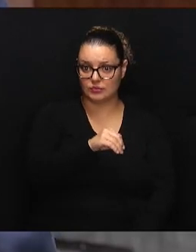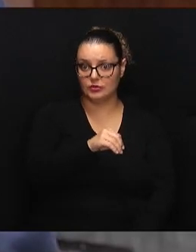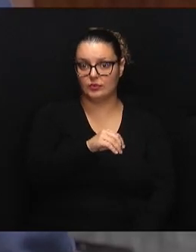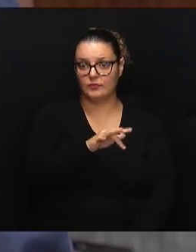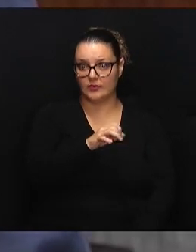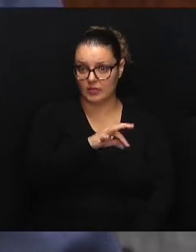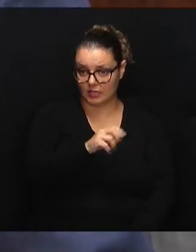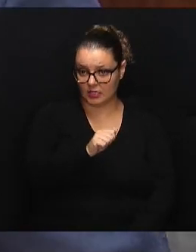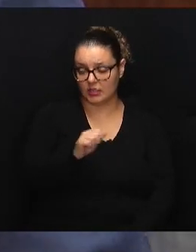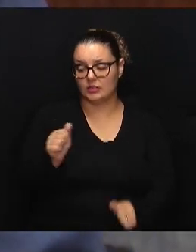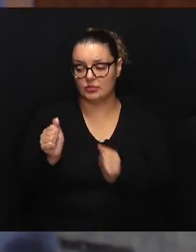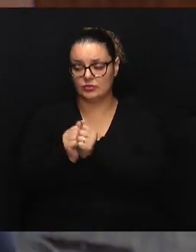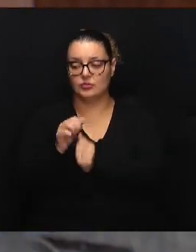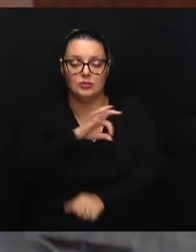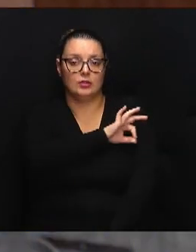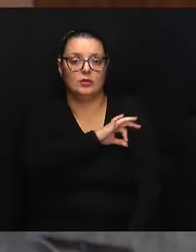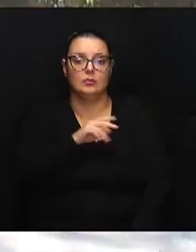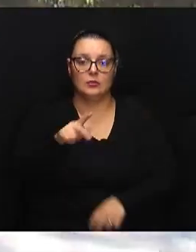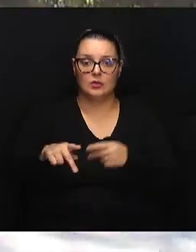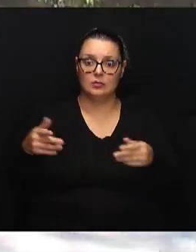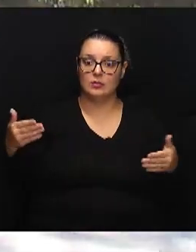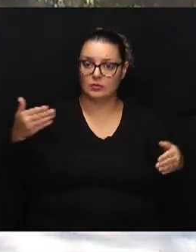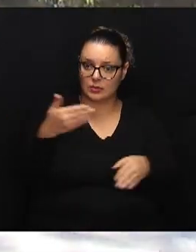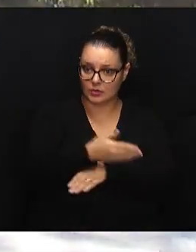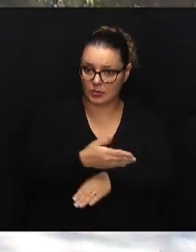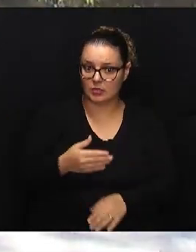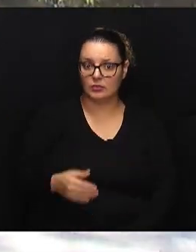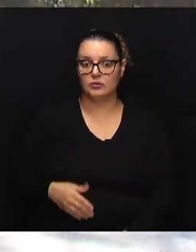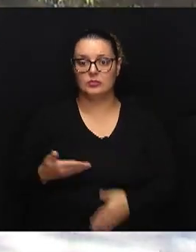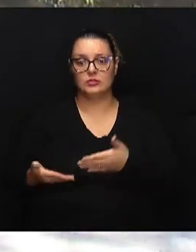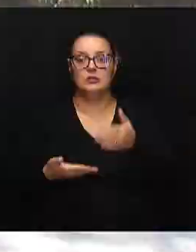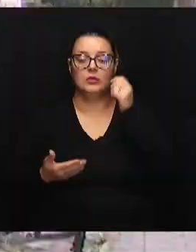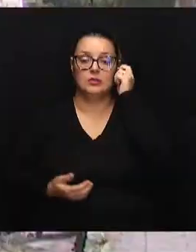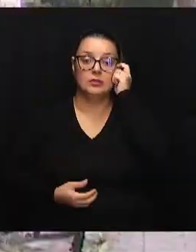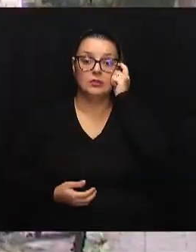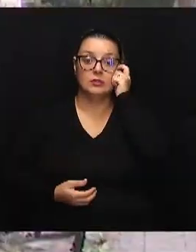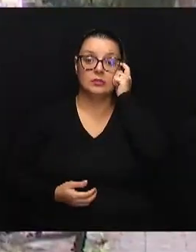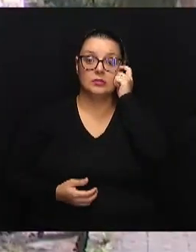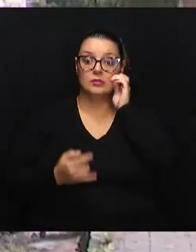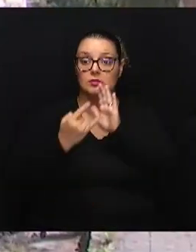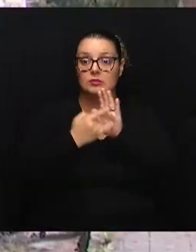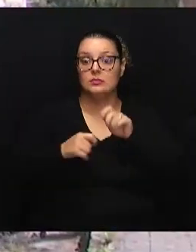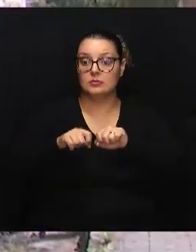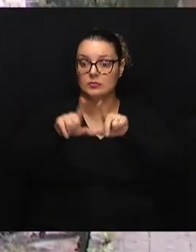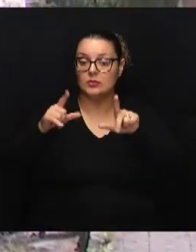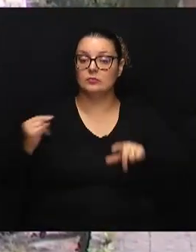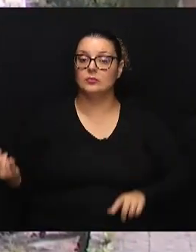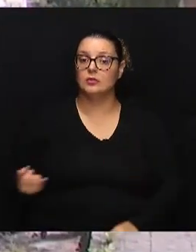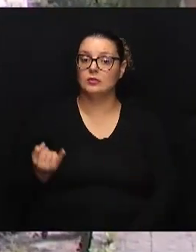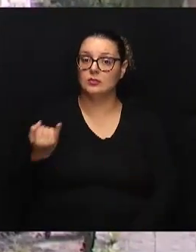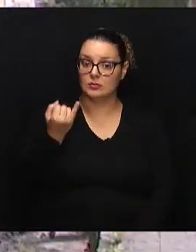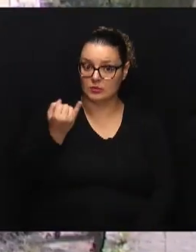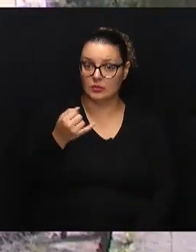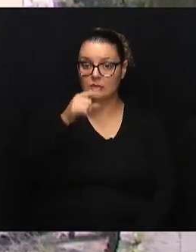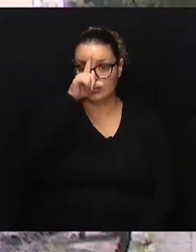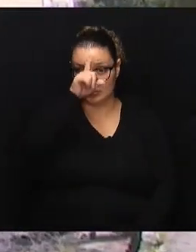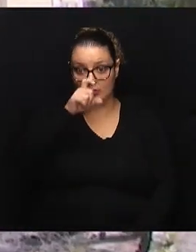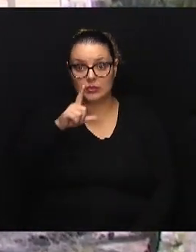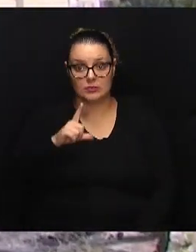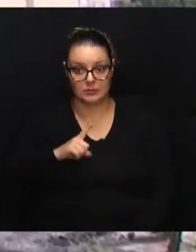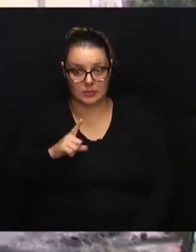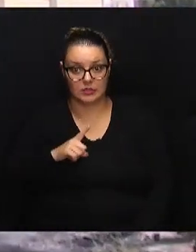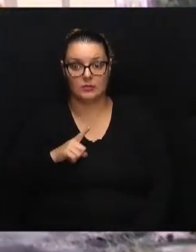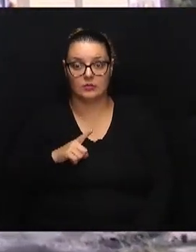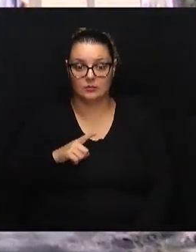possa ter acesso a esse serviço. No documento protocolado é destacado a importância que o hospital tem,